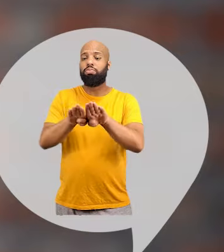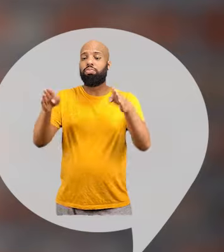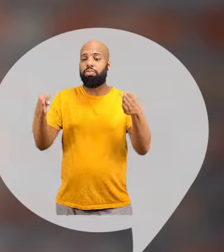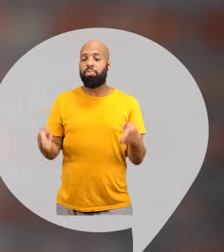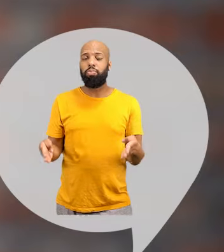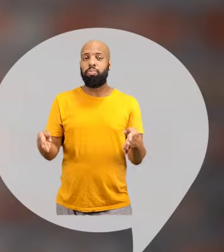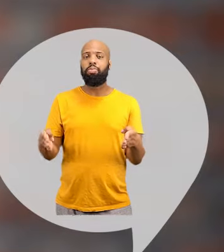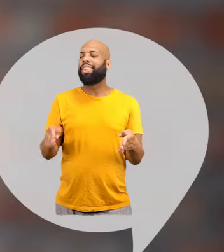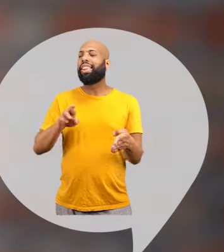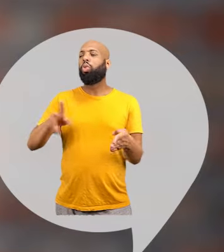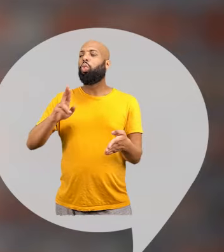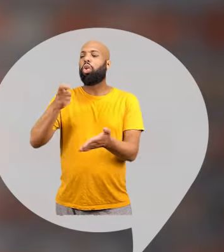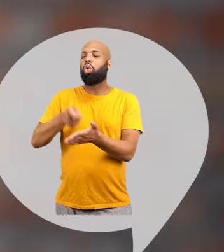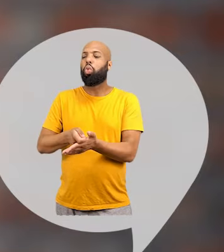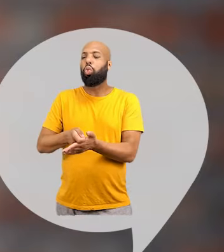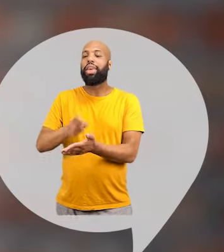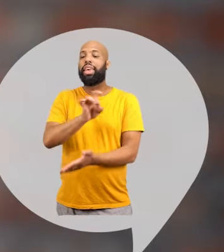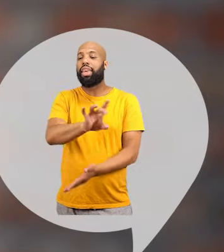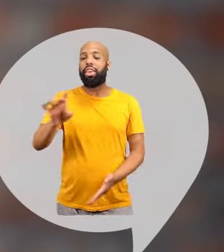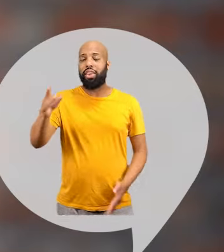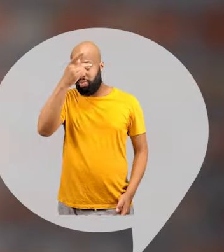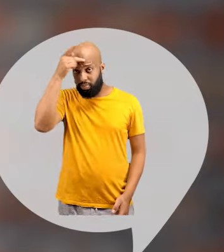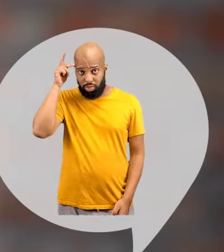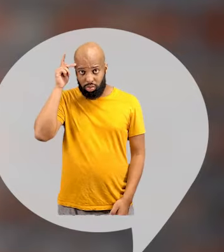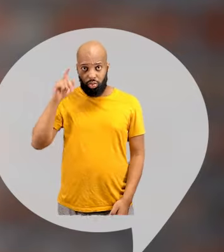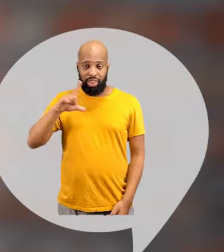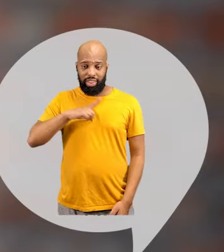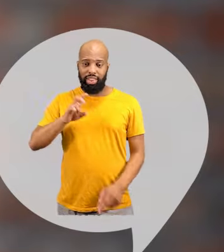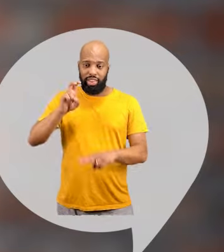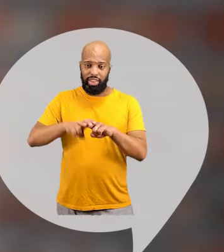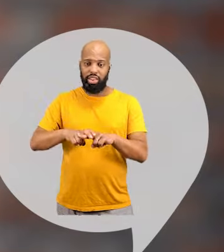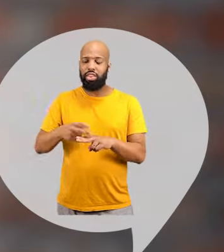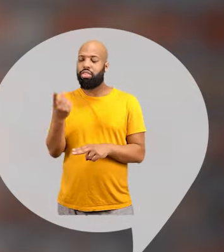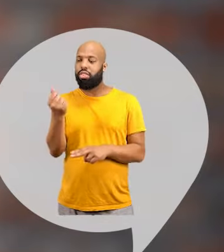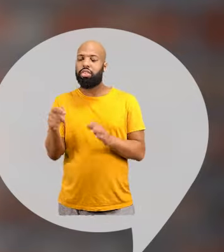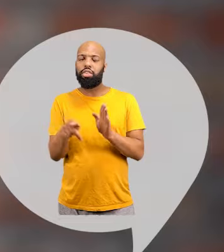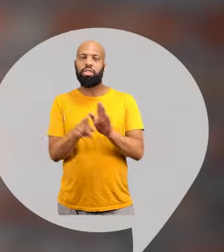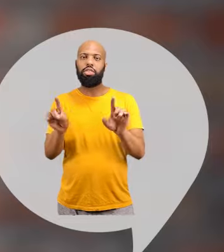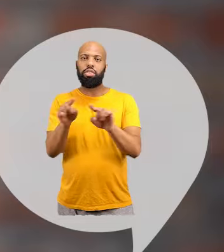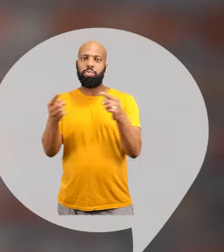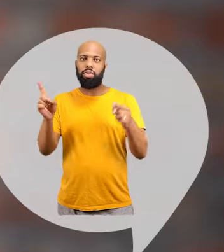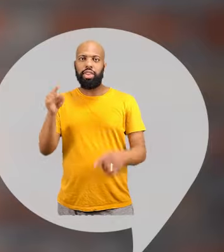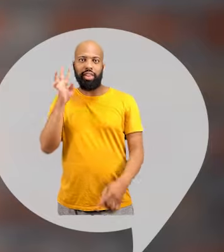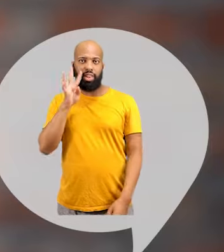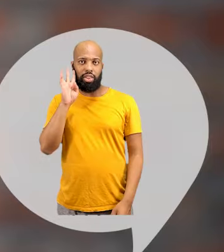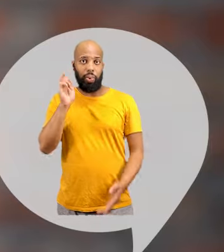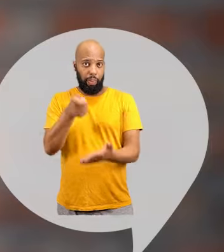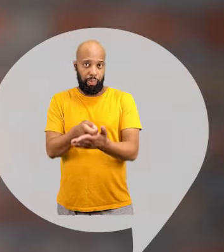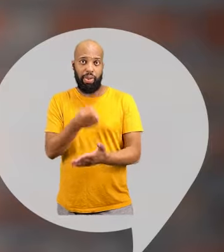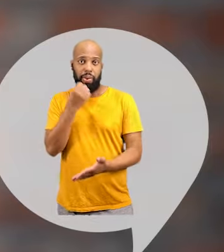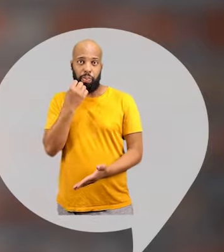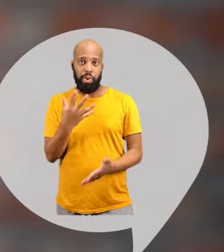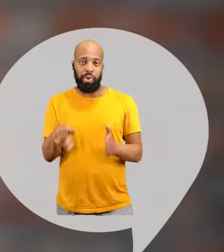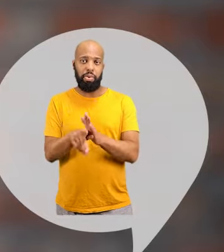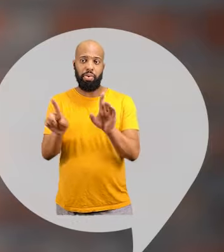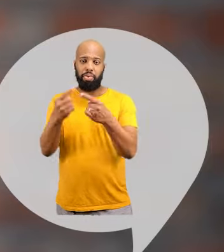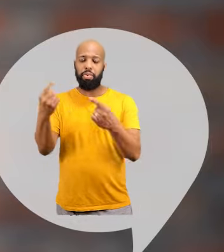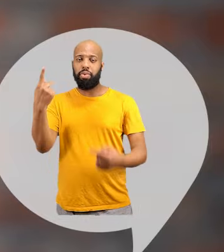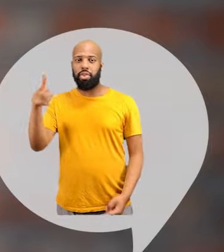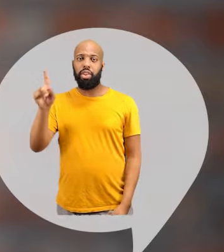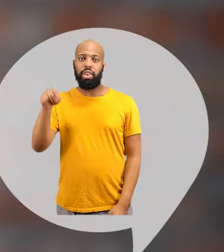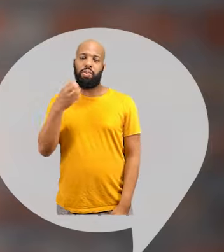mas desculpa não cobram na mesa eles cobram de cada pessoa que está na mesa um cachê para os músicos O que é bem legal então eles pagam bem os músculos deles e